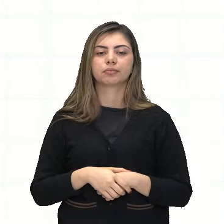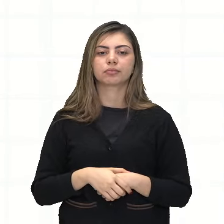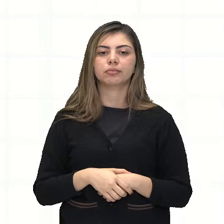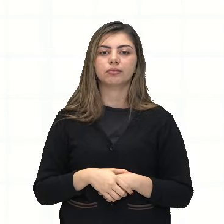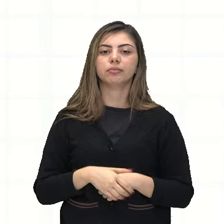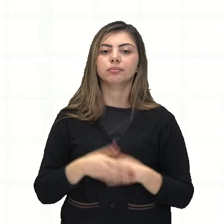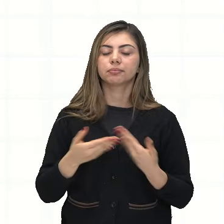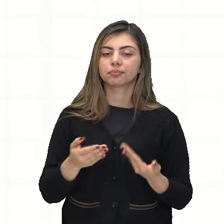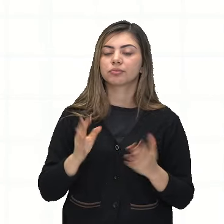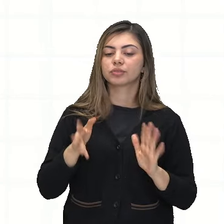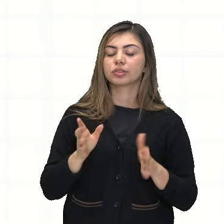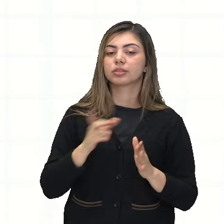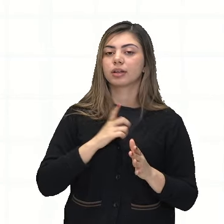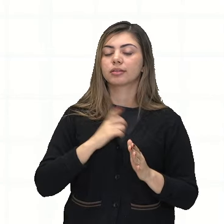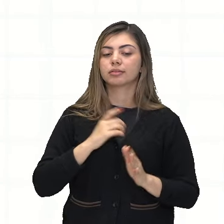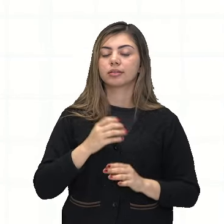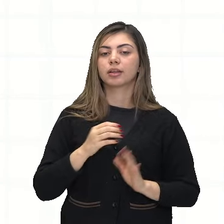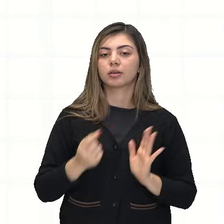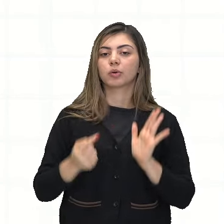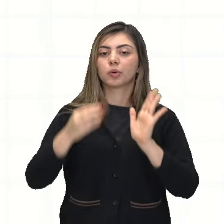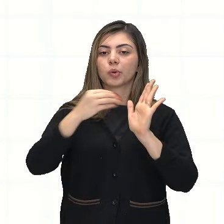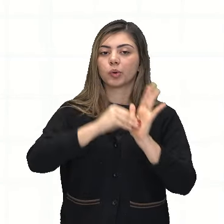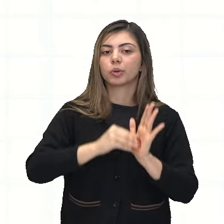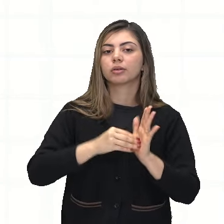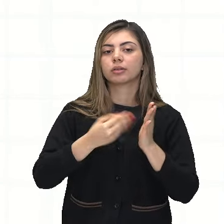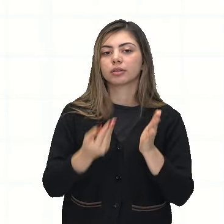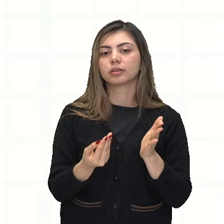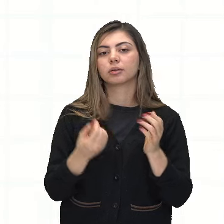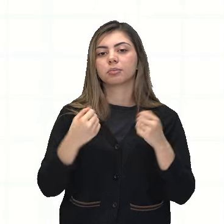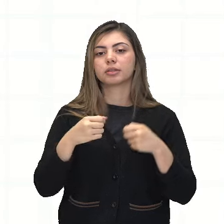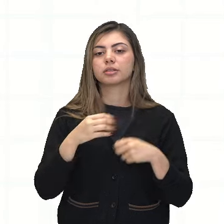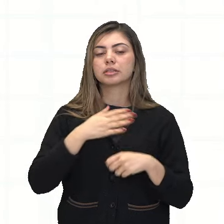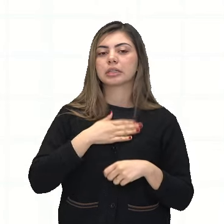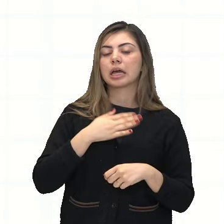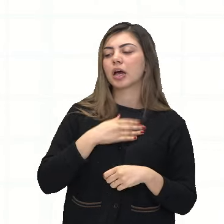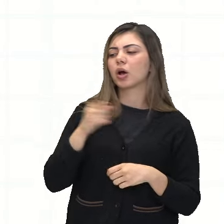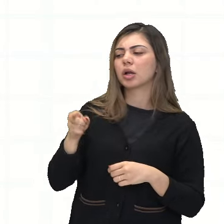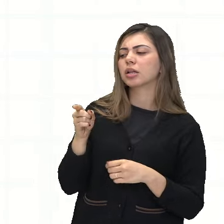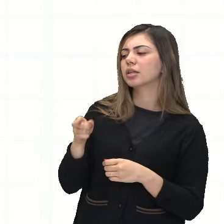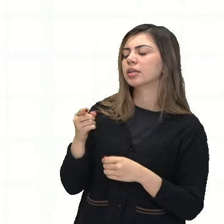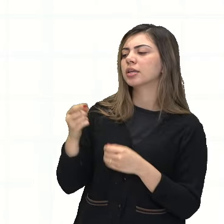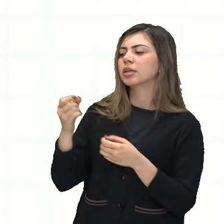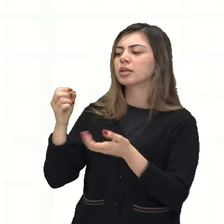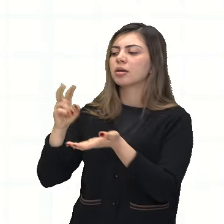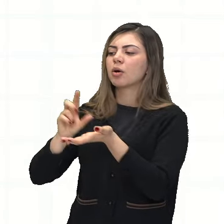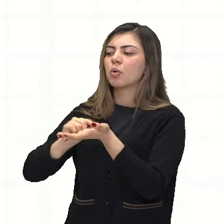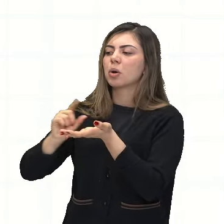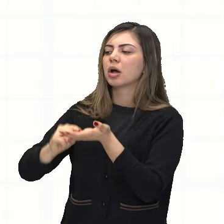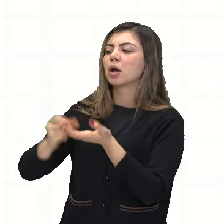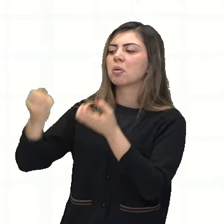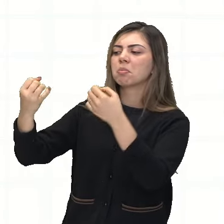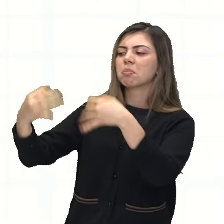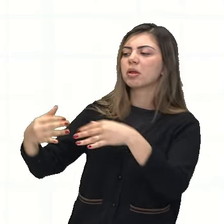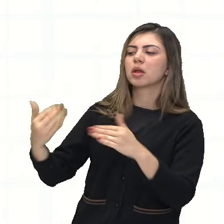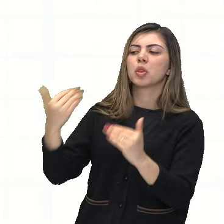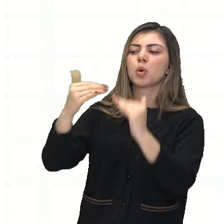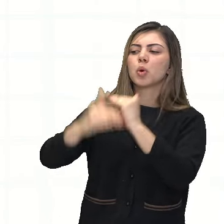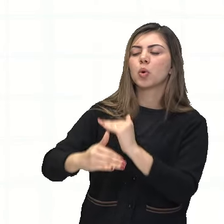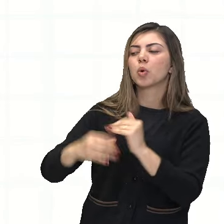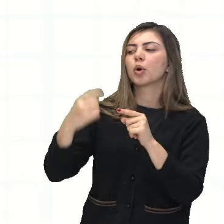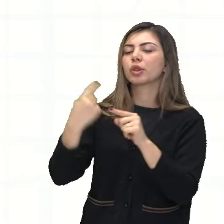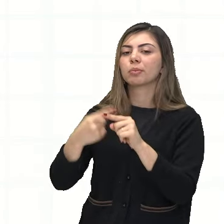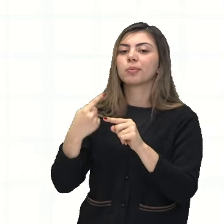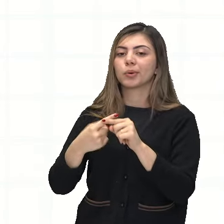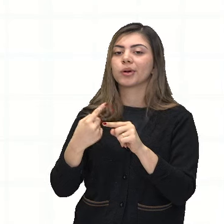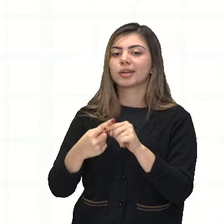após apresentar um contraargumento O autor deve refutá-lo demonstrando sua inconsistência ou apresentar argumentos que o